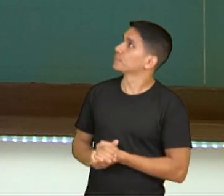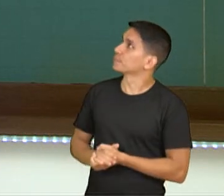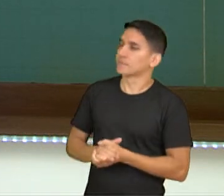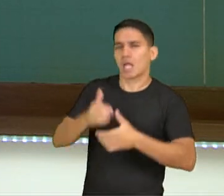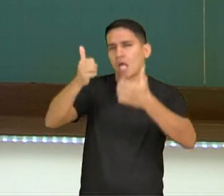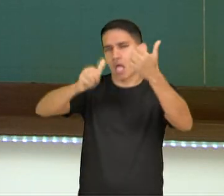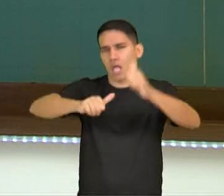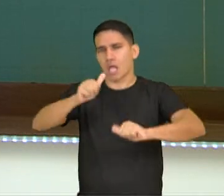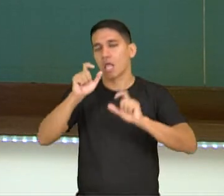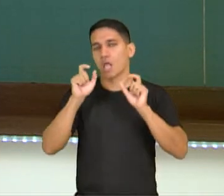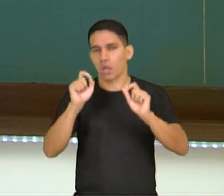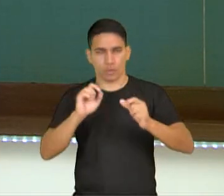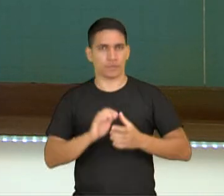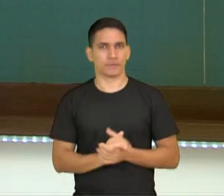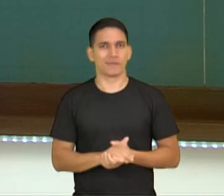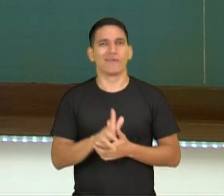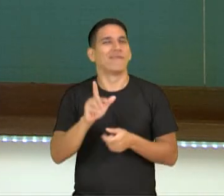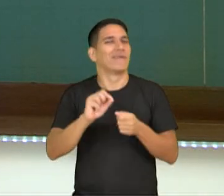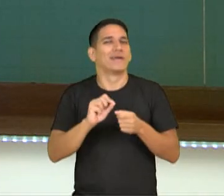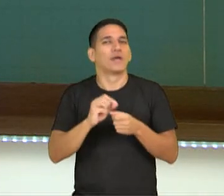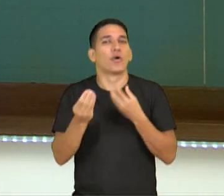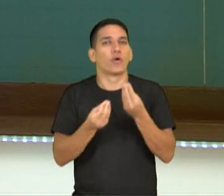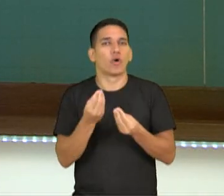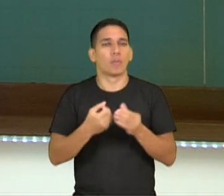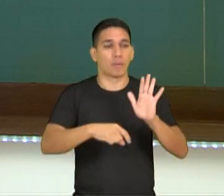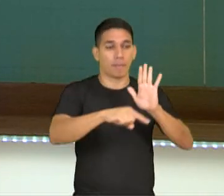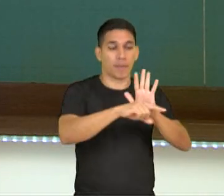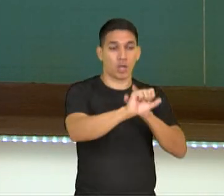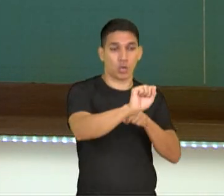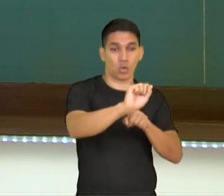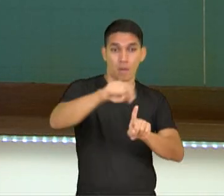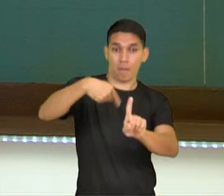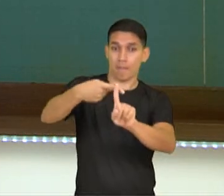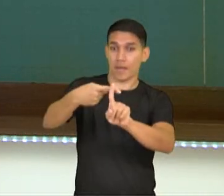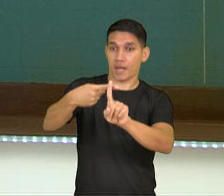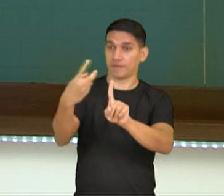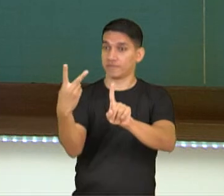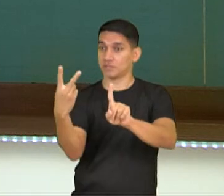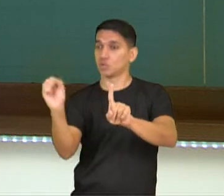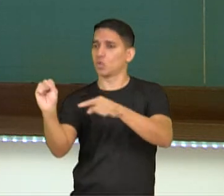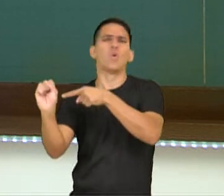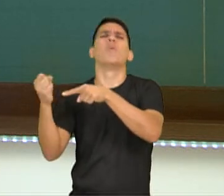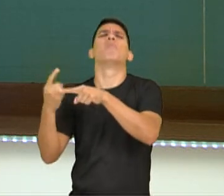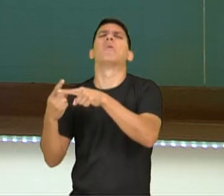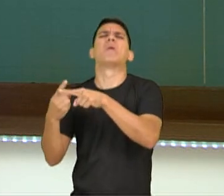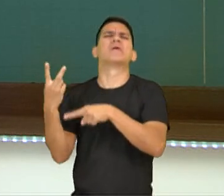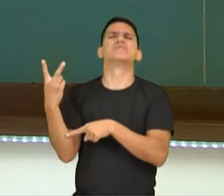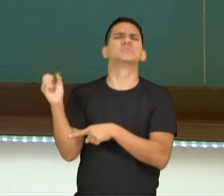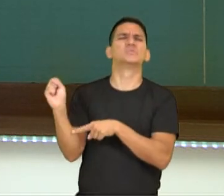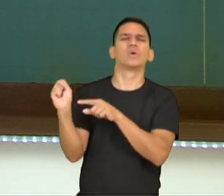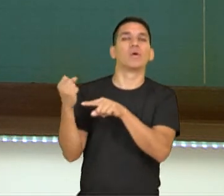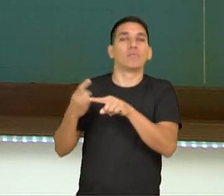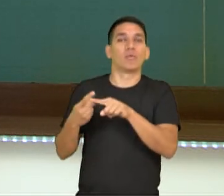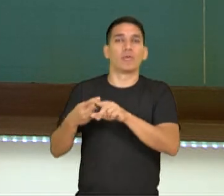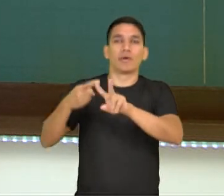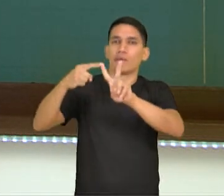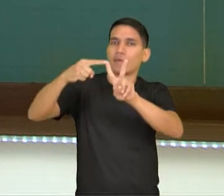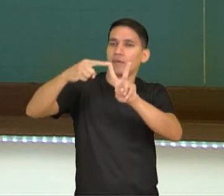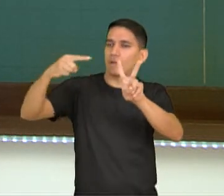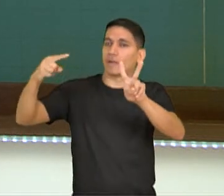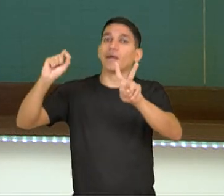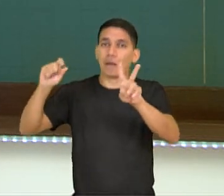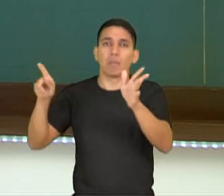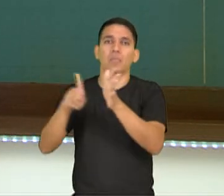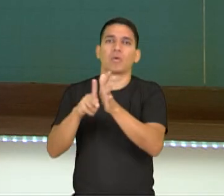comigo. Nós vamos fazer lá menos 8 mais 28. Por que 28, professora? Porque 28